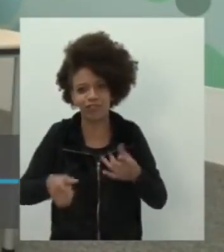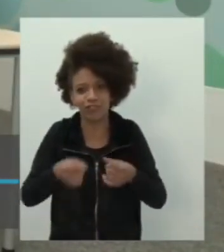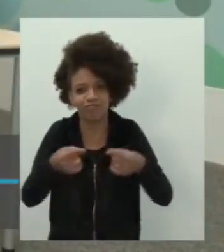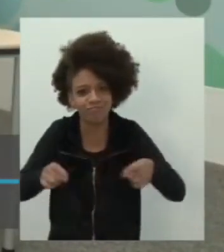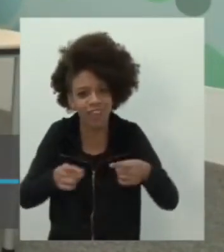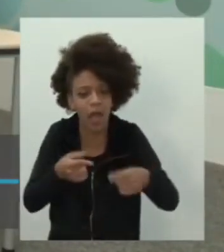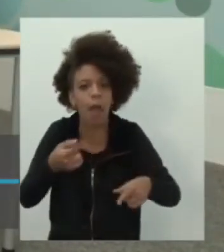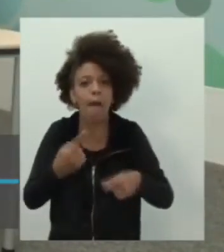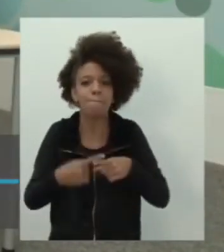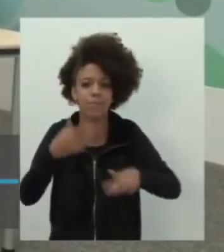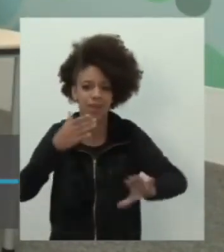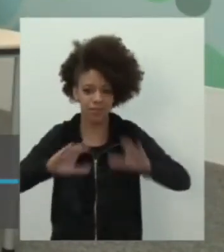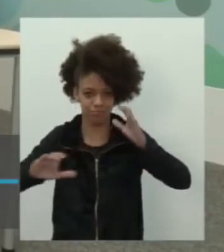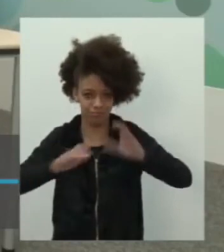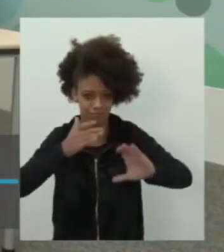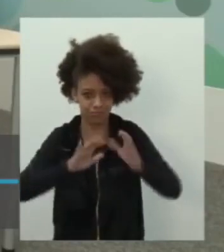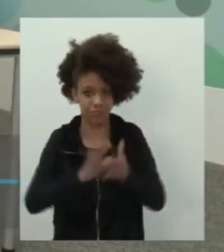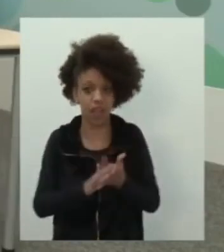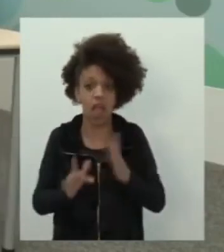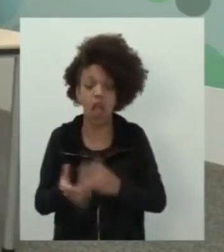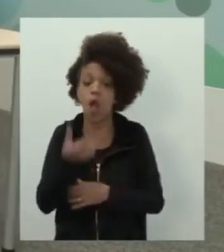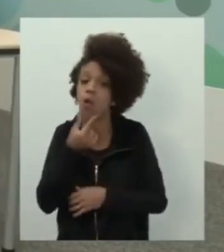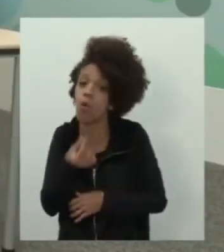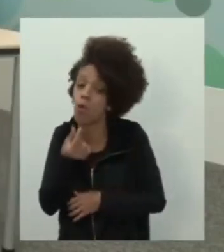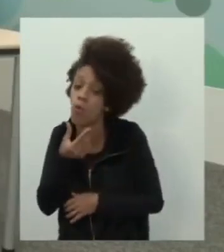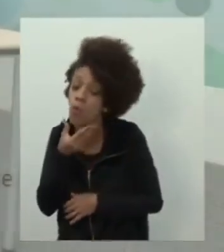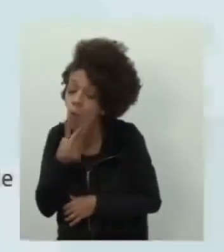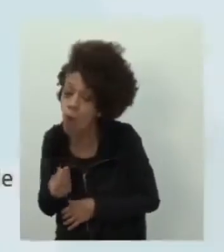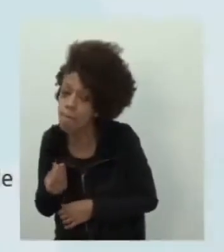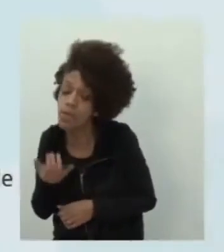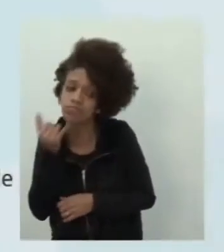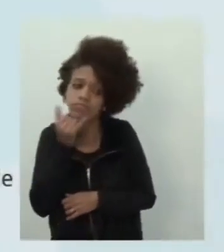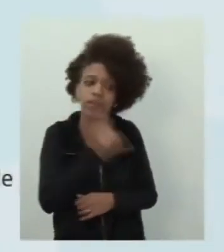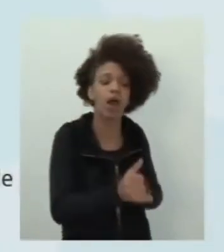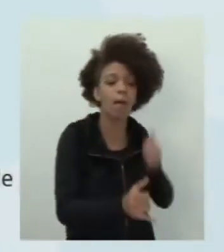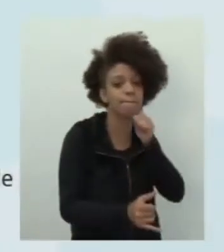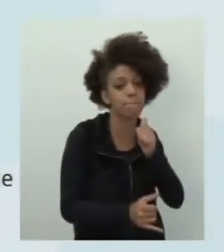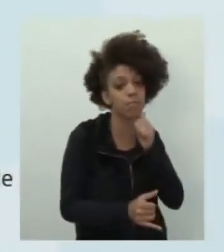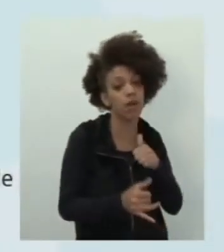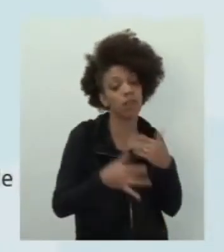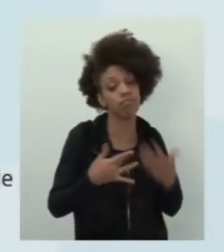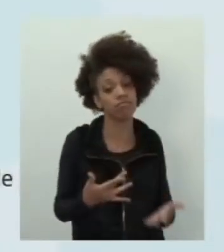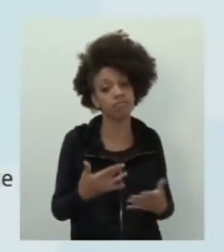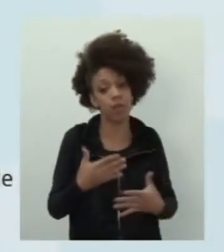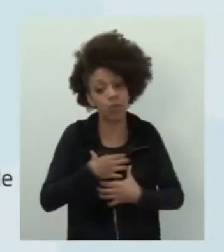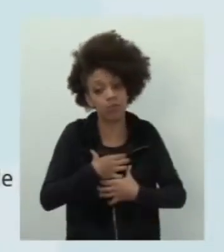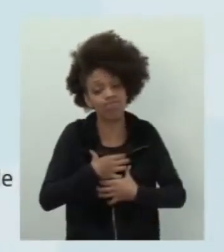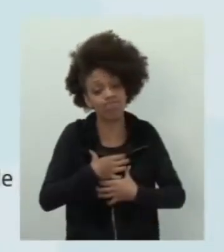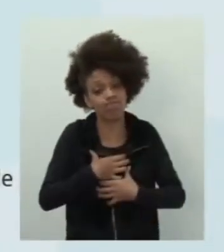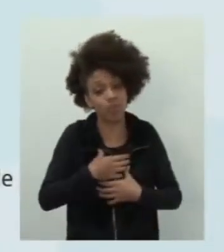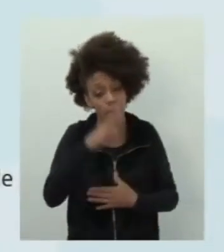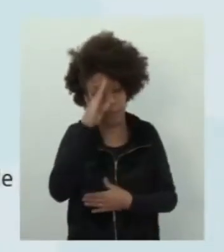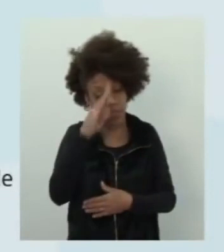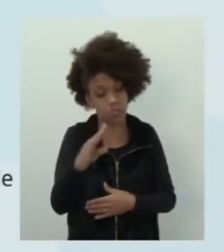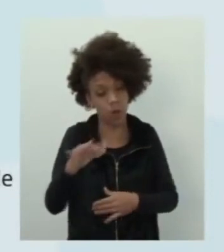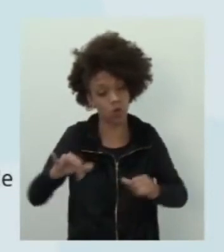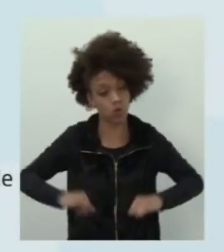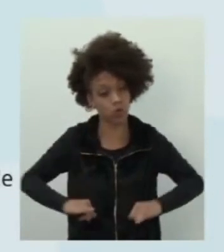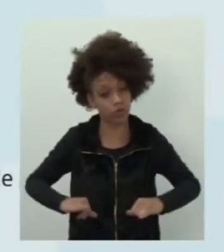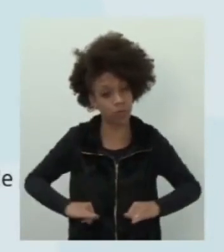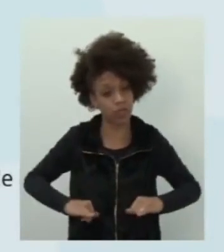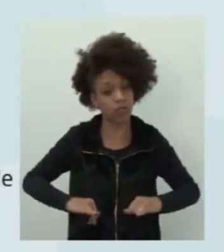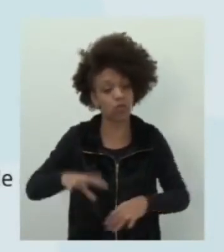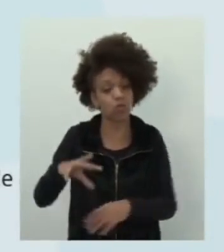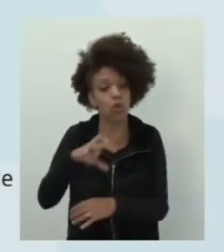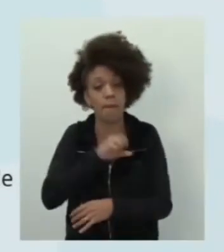é cantado. Então, olha só, eu lírico é o homem que fala para a mulher. E esse homem que fala para a mulher tem um assunto principal sempre o quê? O sofrimento